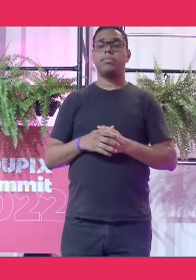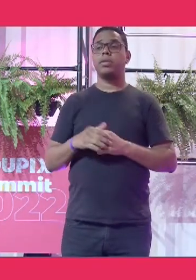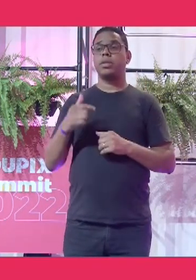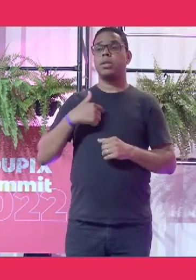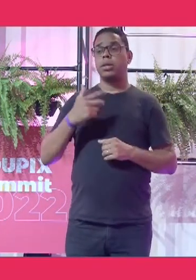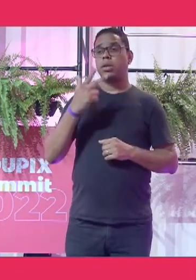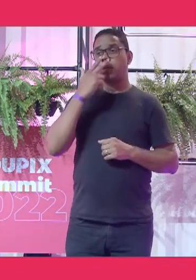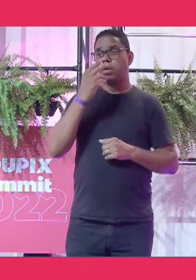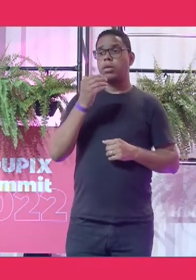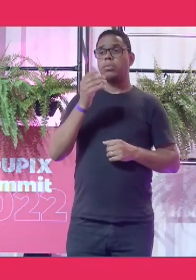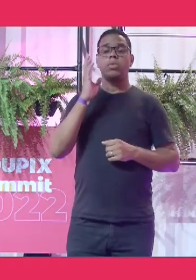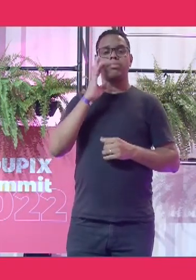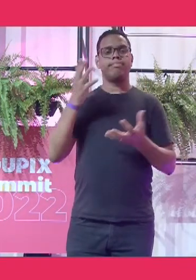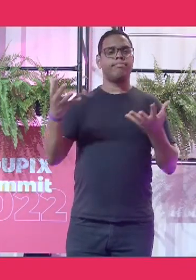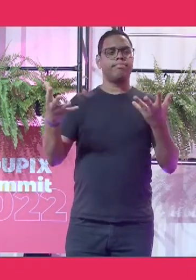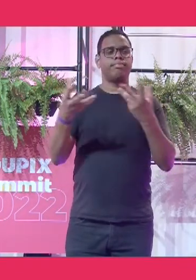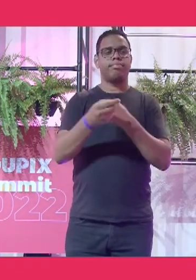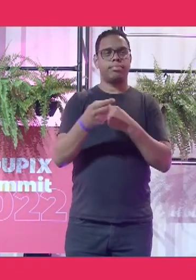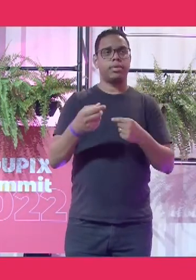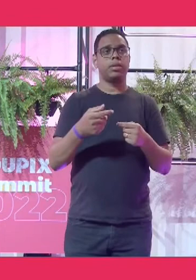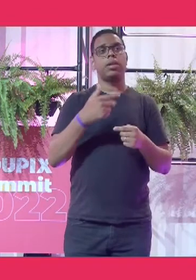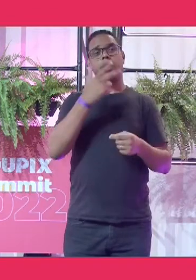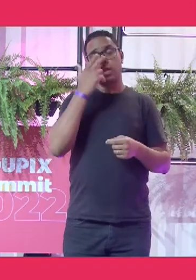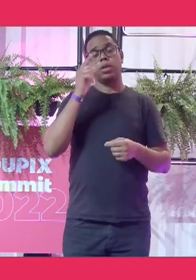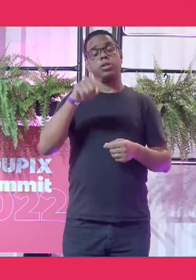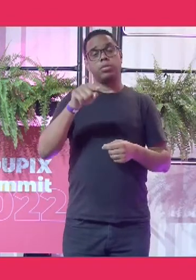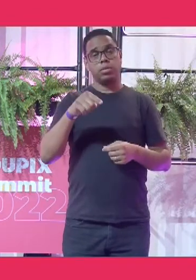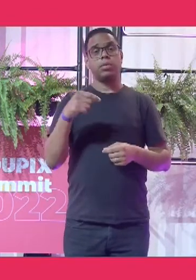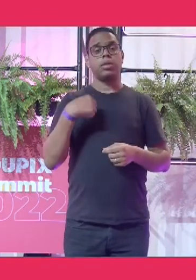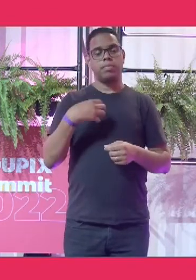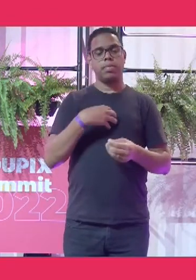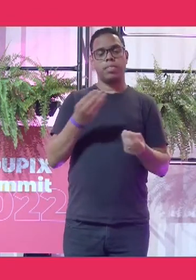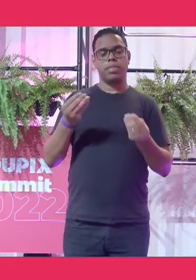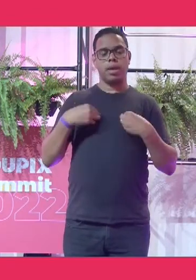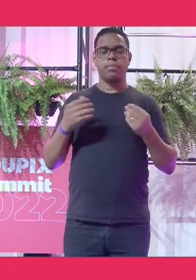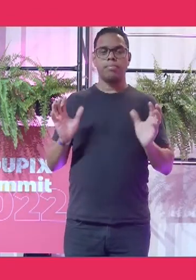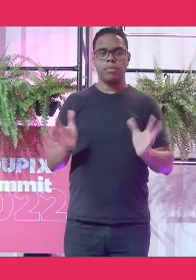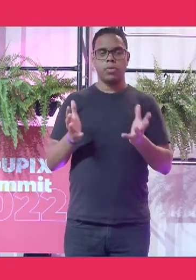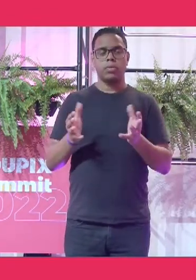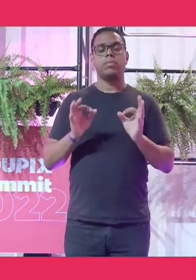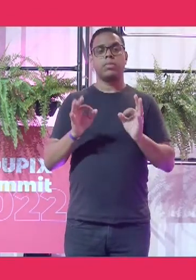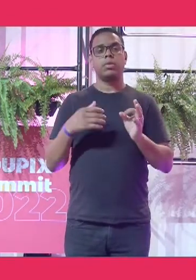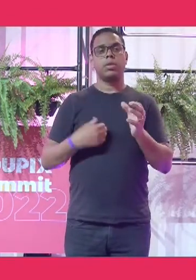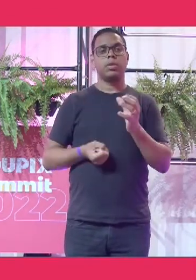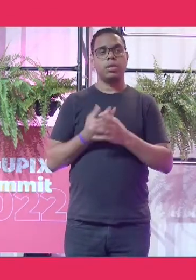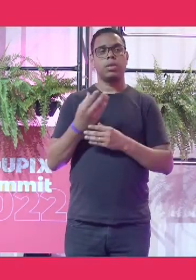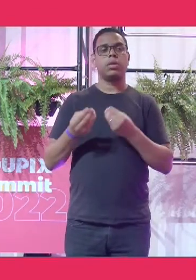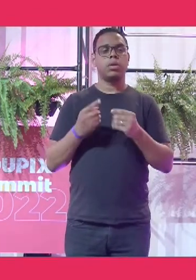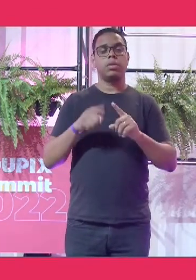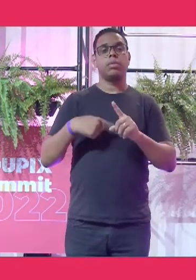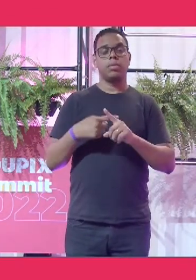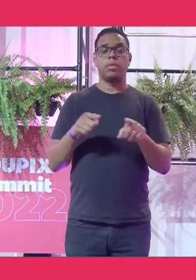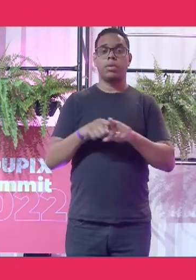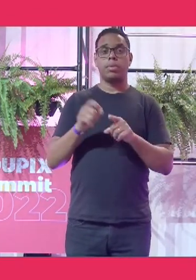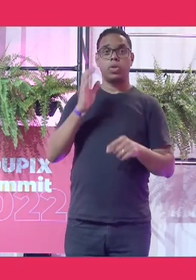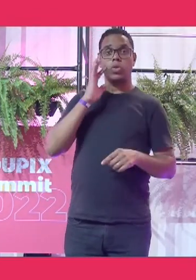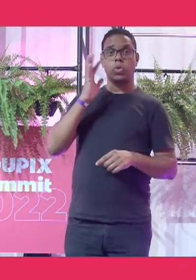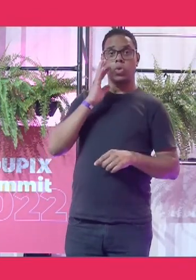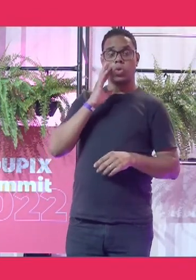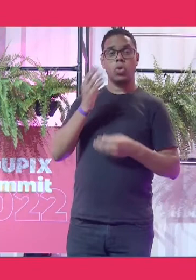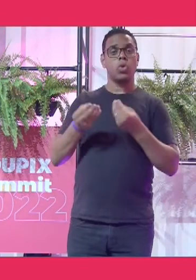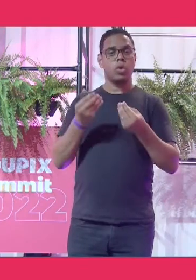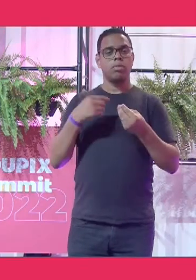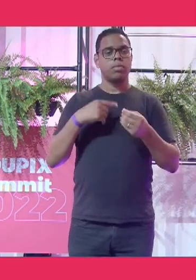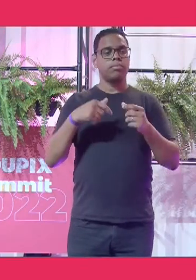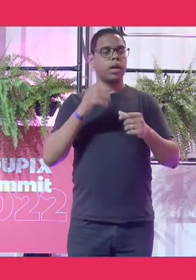acho muito fantástico. Então, isso realmente, assim, me motiva muito a criar mais e a sonhar com